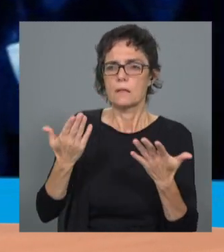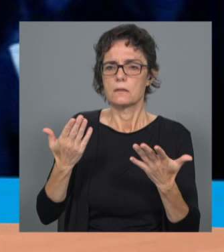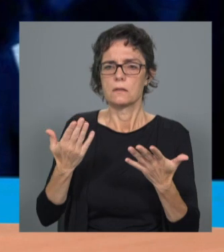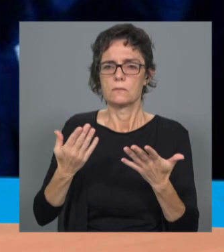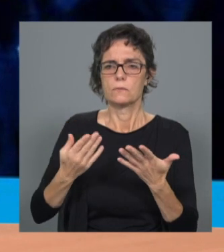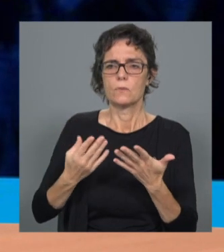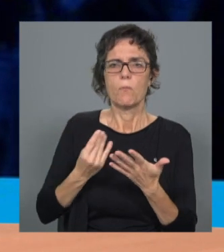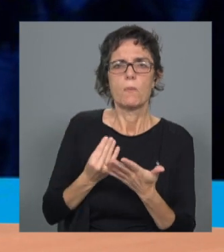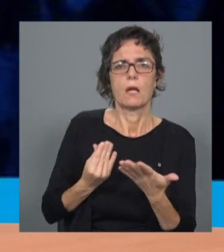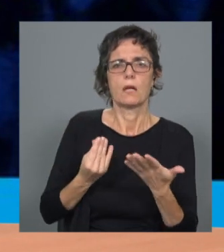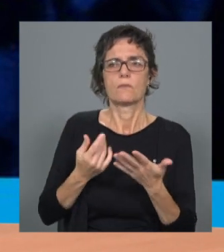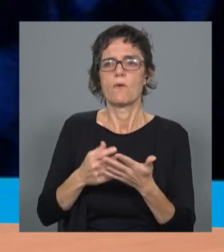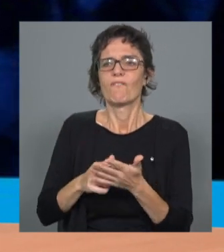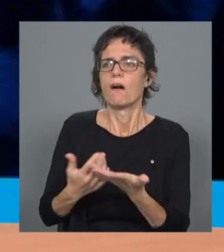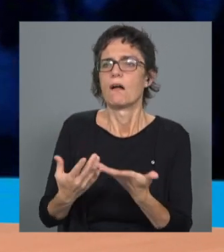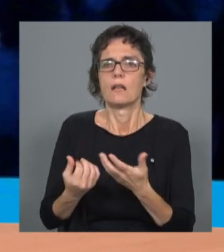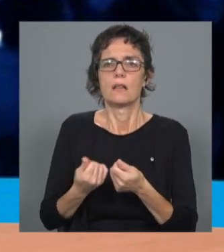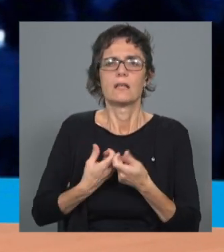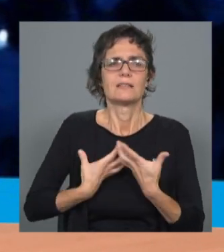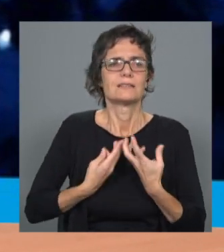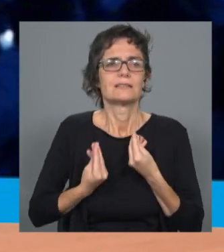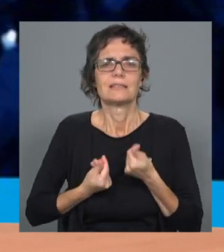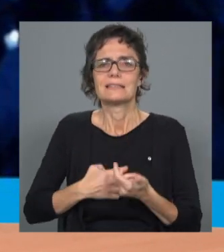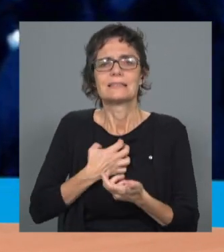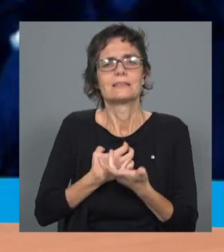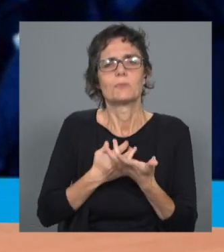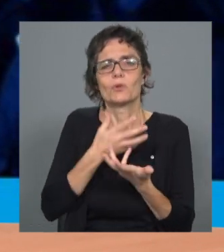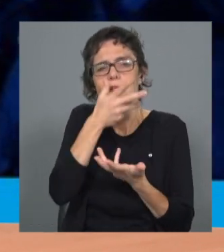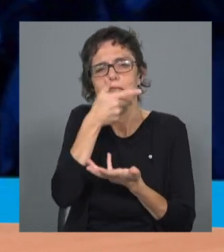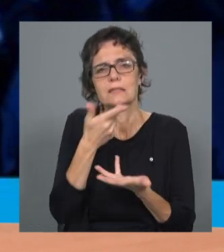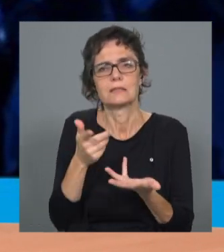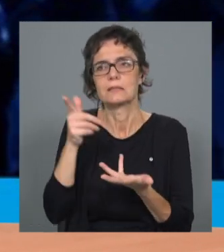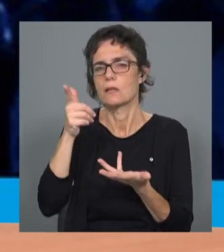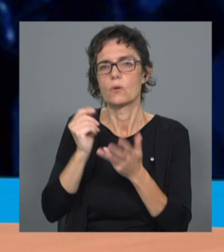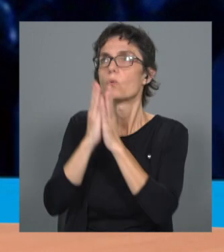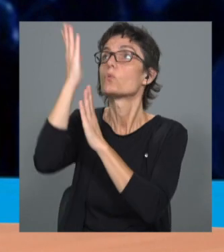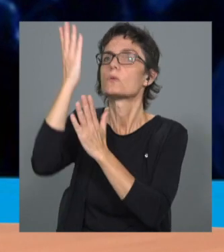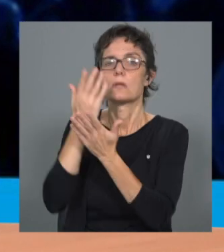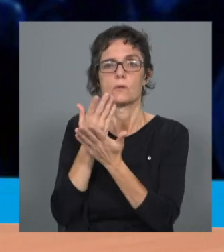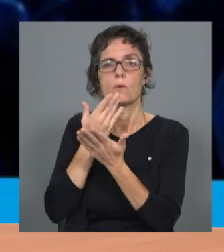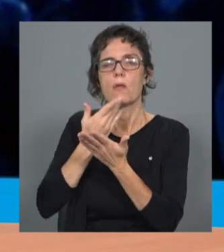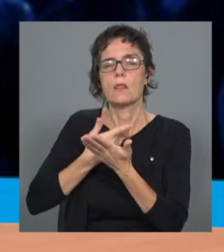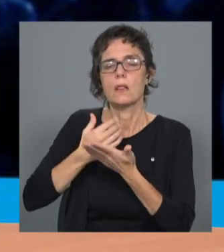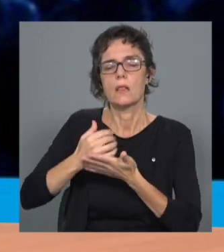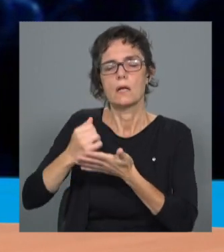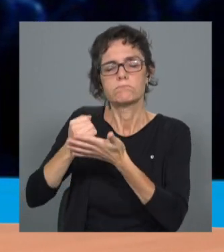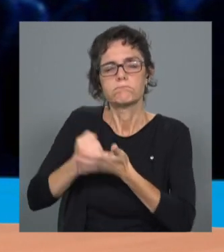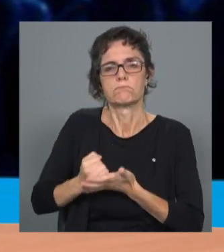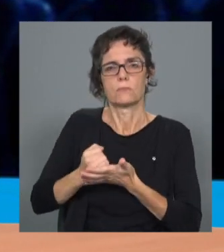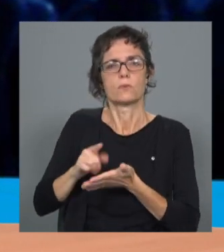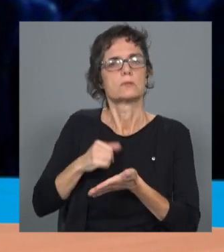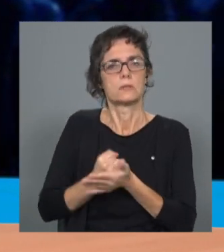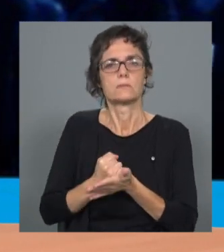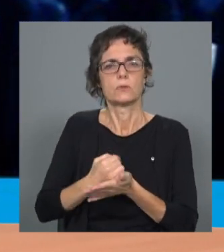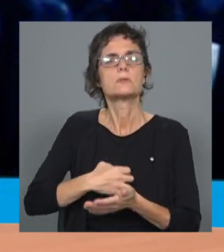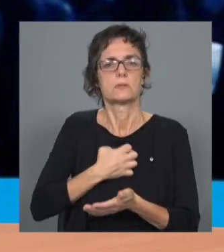é a depressão. Tem que haver aqui uma dimensão da esperança cristã que está muito presente nestes